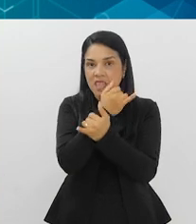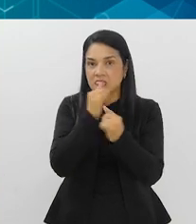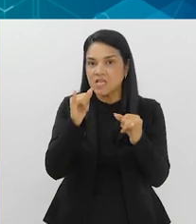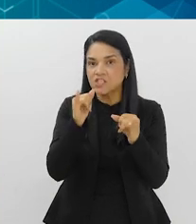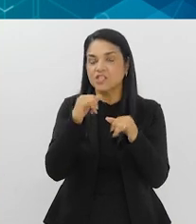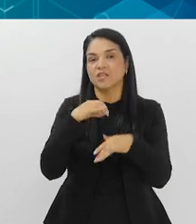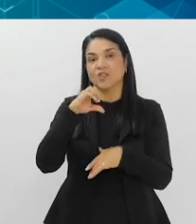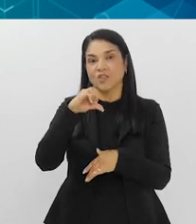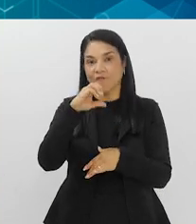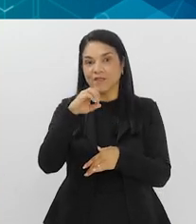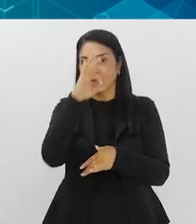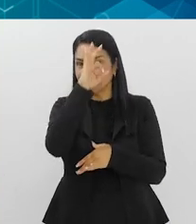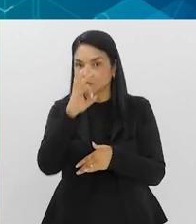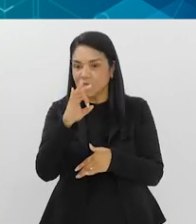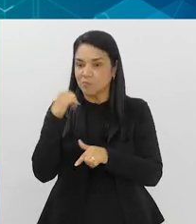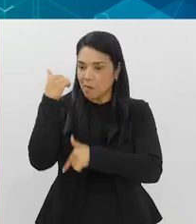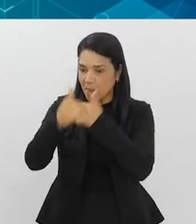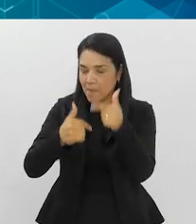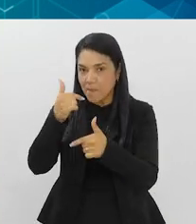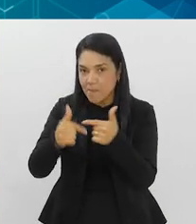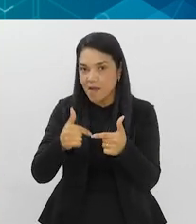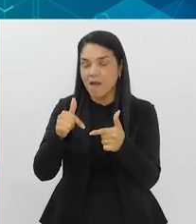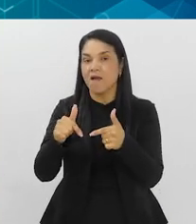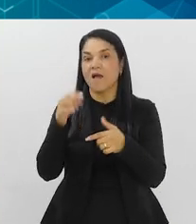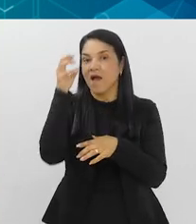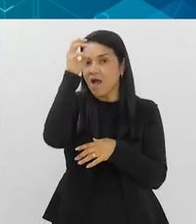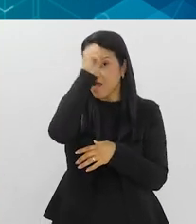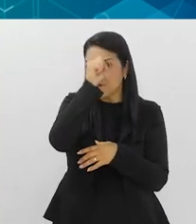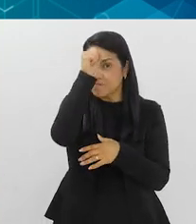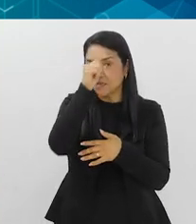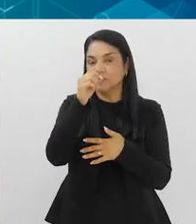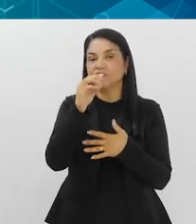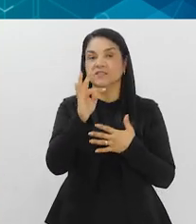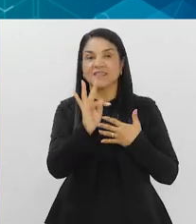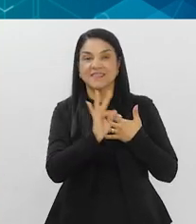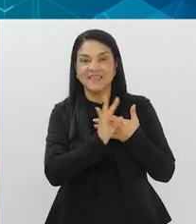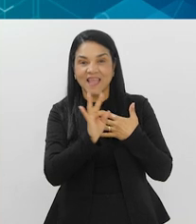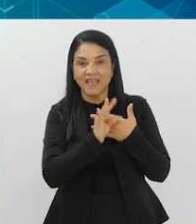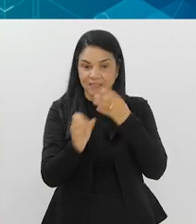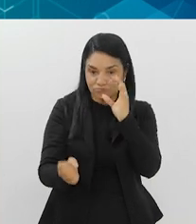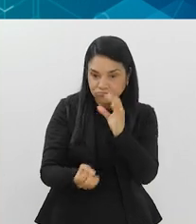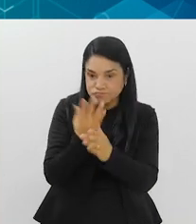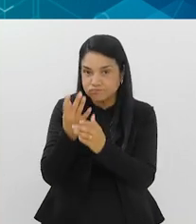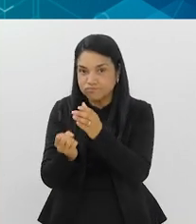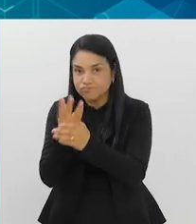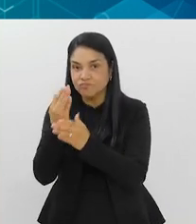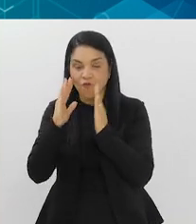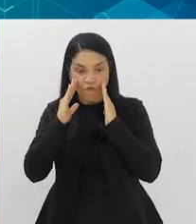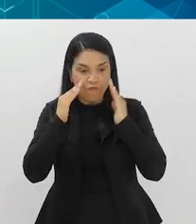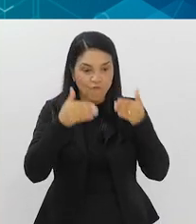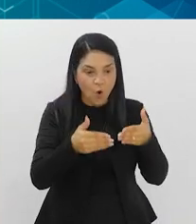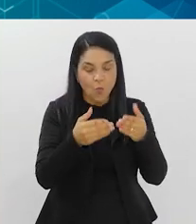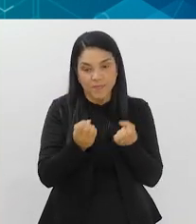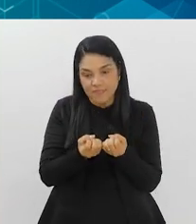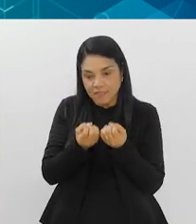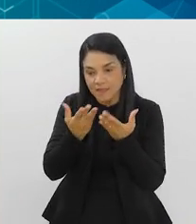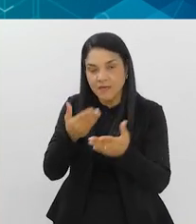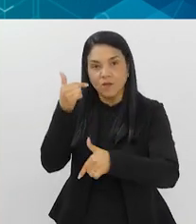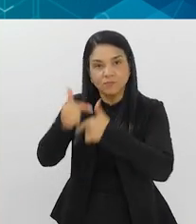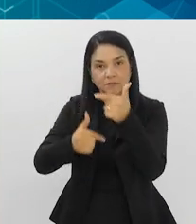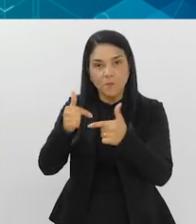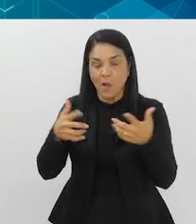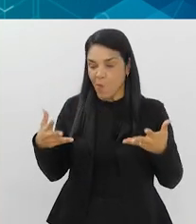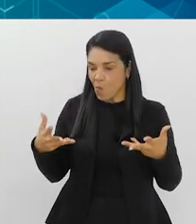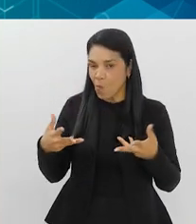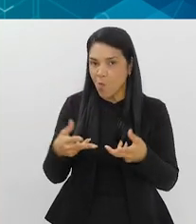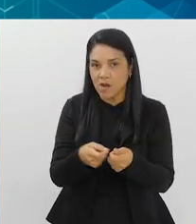80% de mais energia para realizar a tarefa. Então, a gente aprende técnicas de produtividade, de foco, para que a gente consiga entregar o